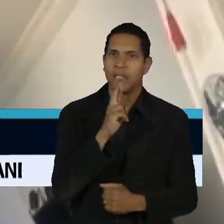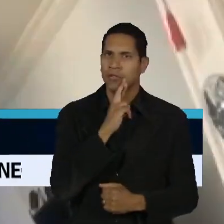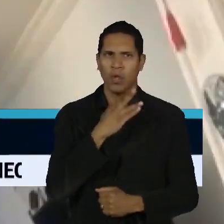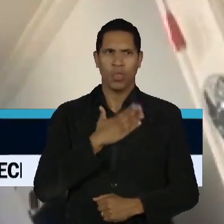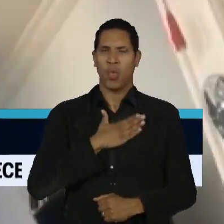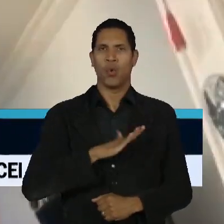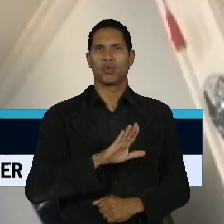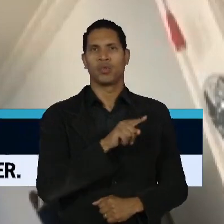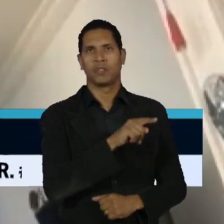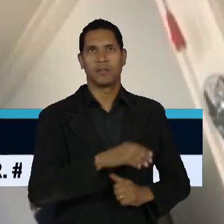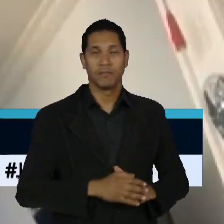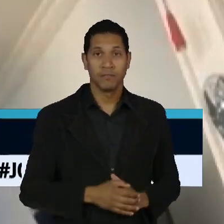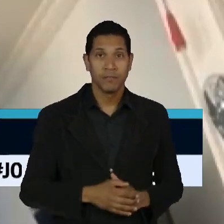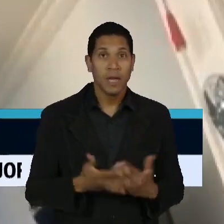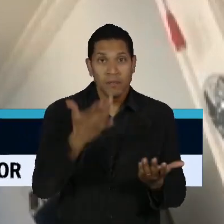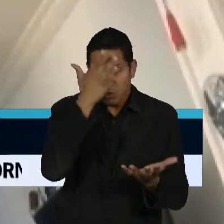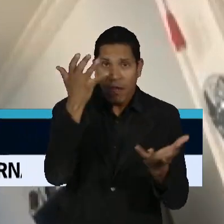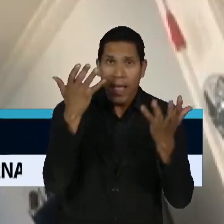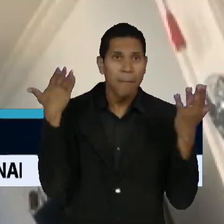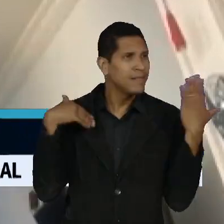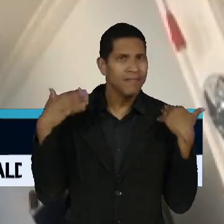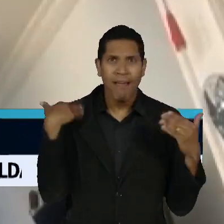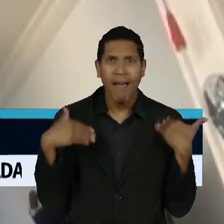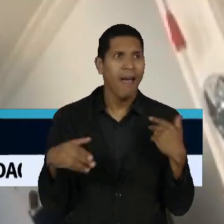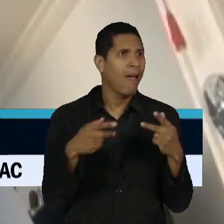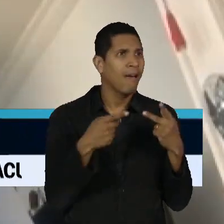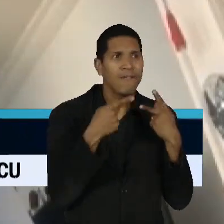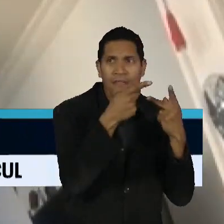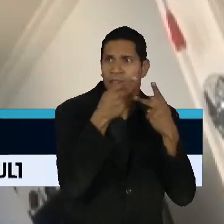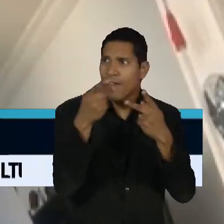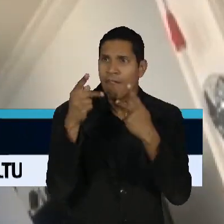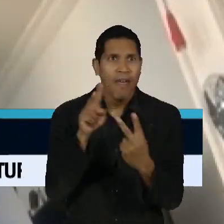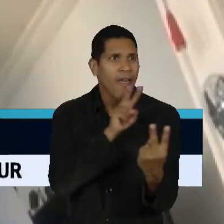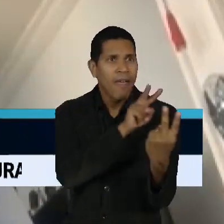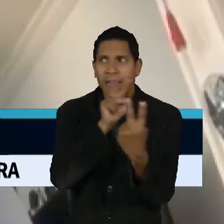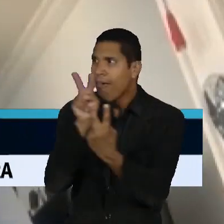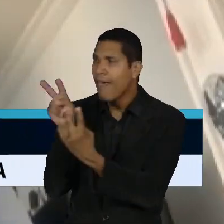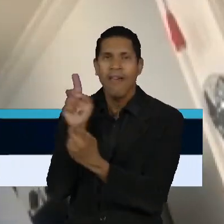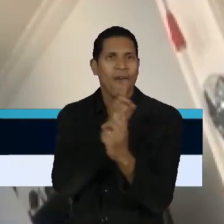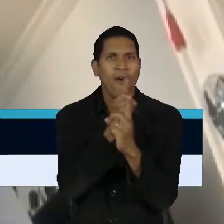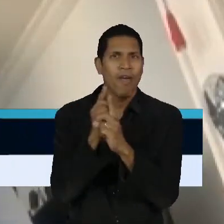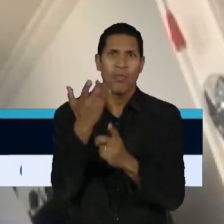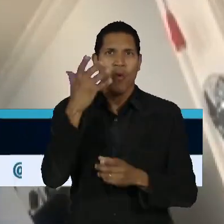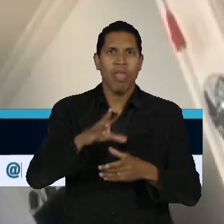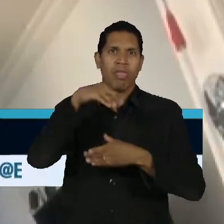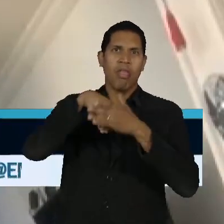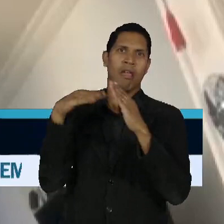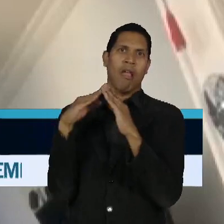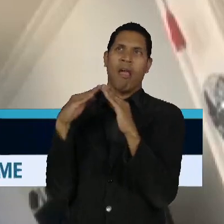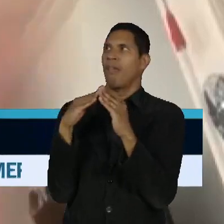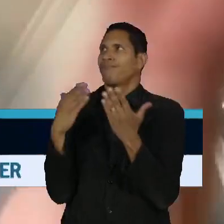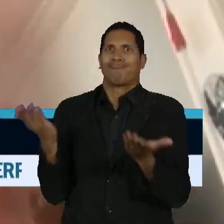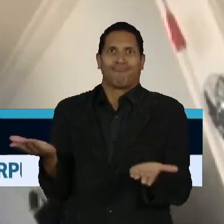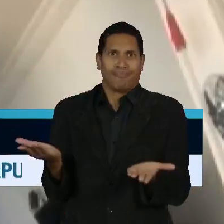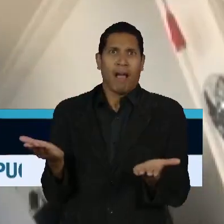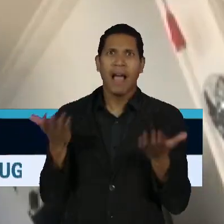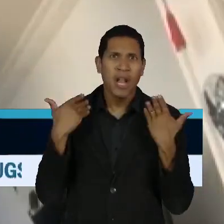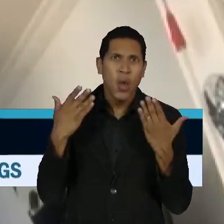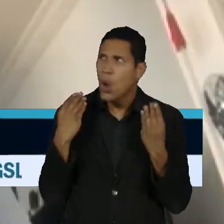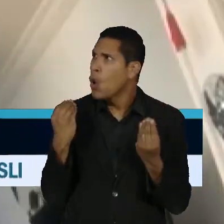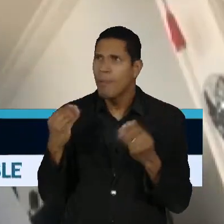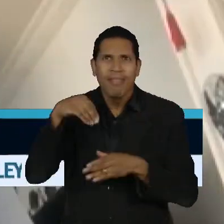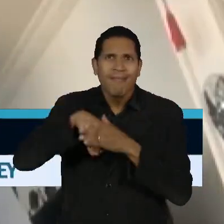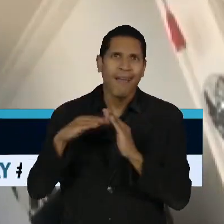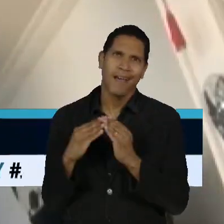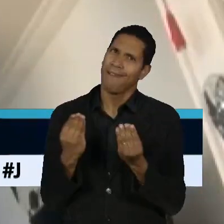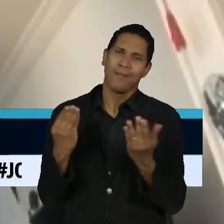o ser humano quer sair de casa quer ver gente na rua não quer ficar trancado dentro de casa né ainda mais que esse calor todo então